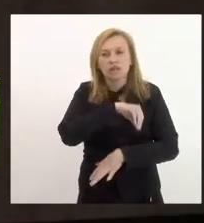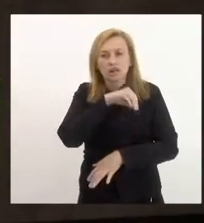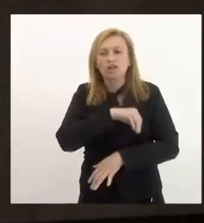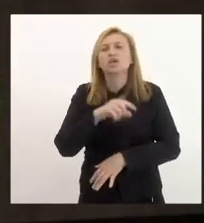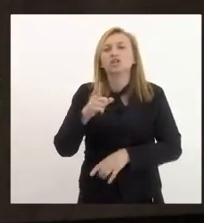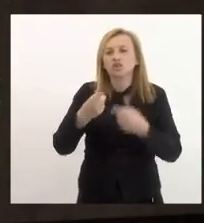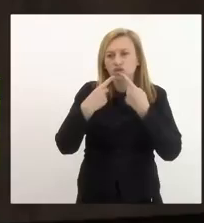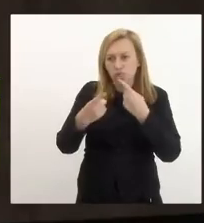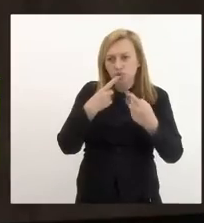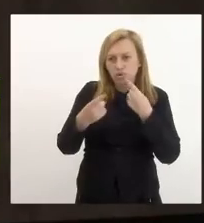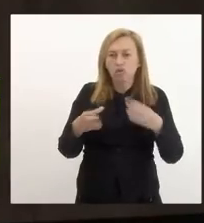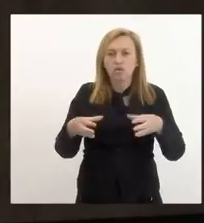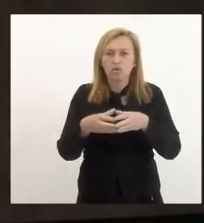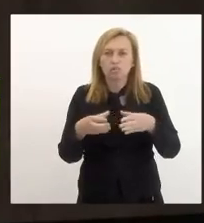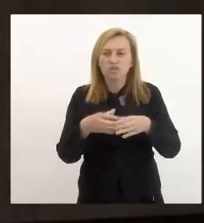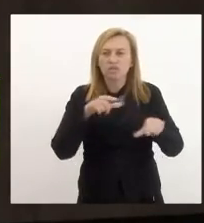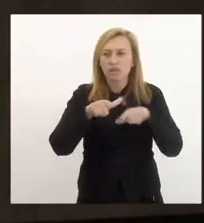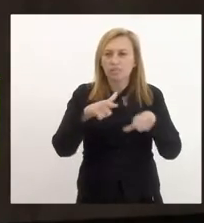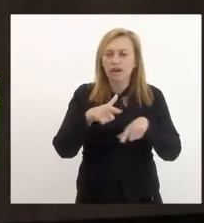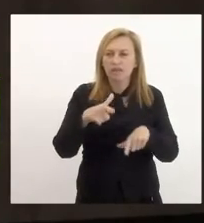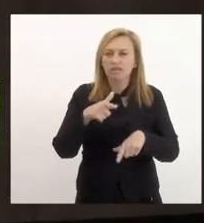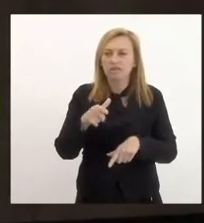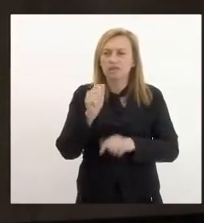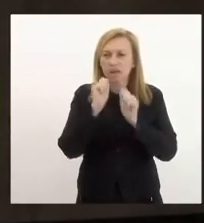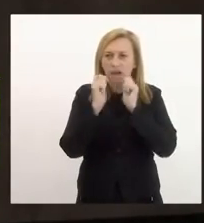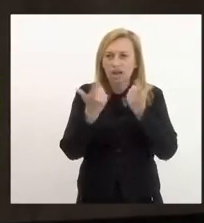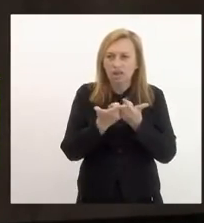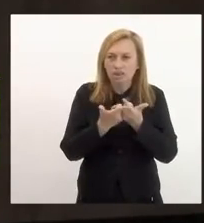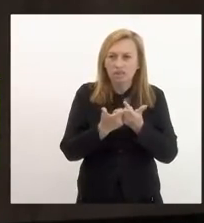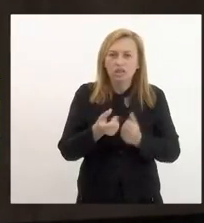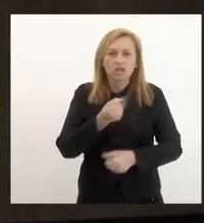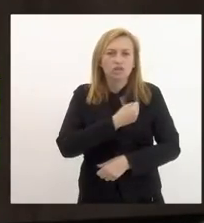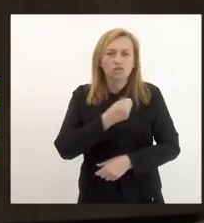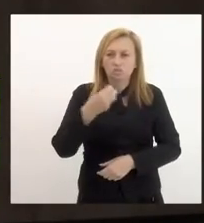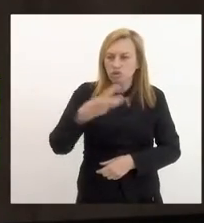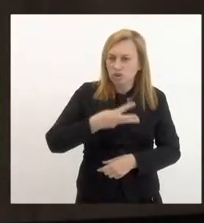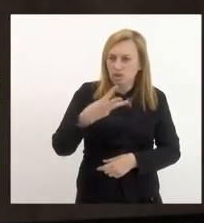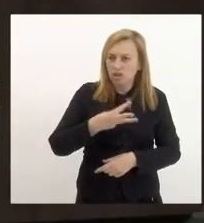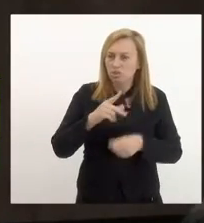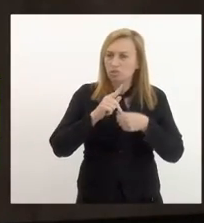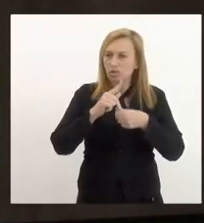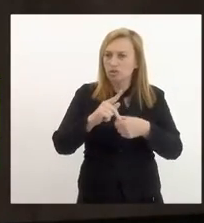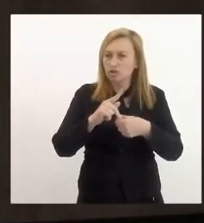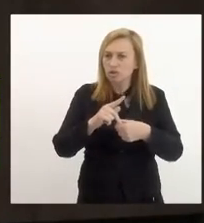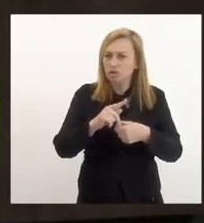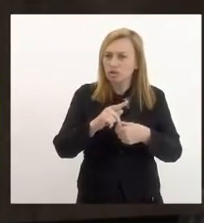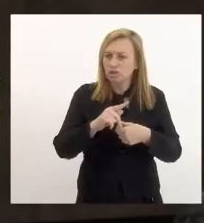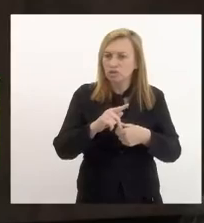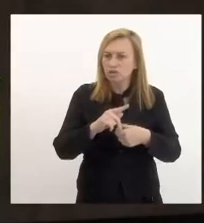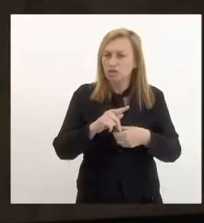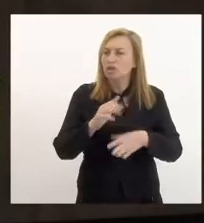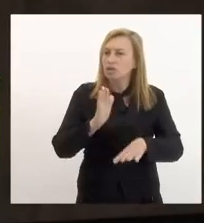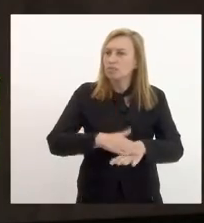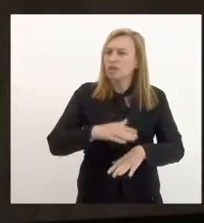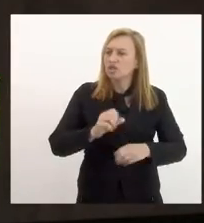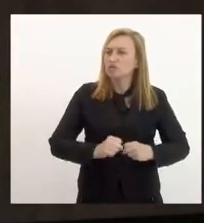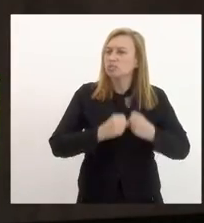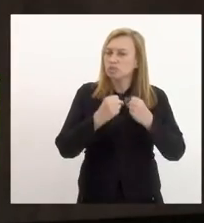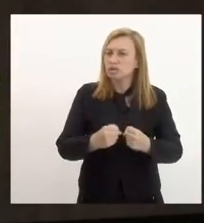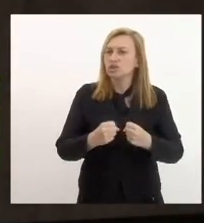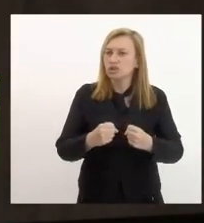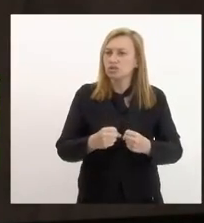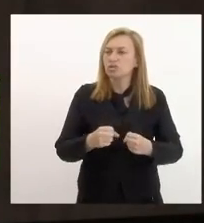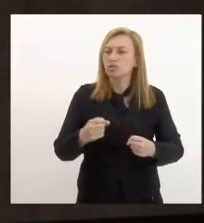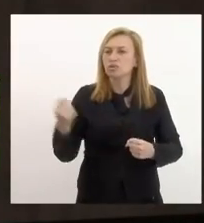em 2012 na comissão de trabalho da alerj e o enunciado nº 3 da procuradoria da idade tava dando mais poder de que o